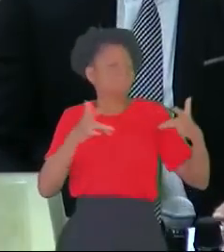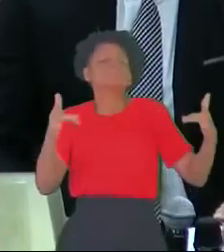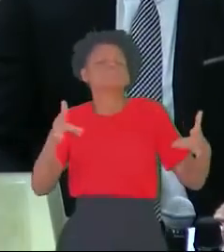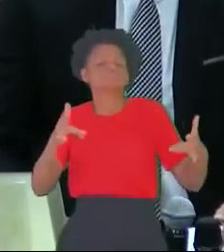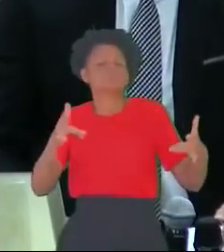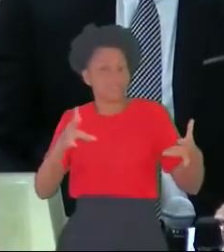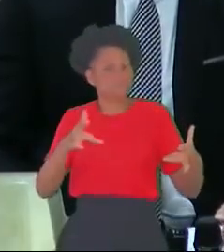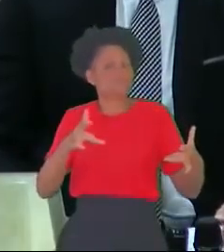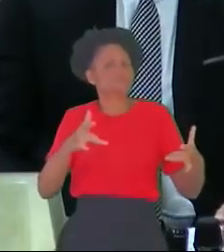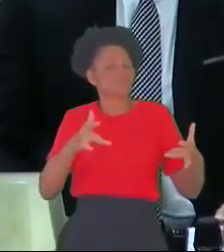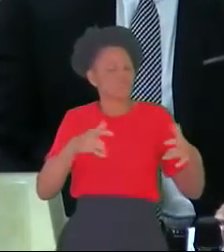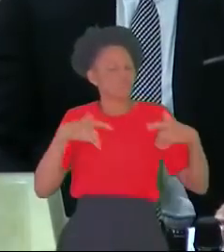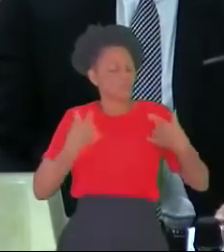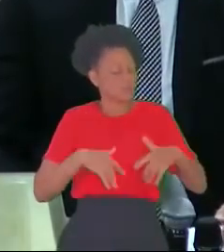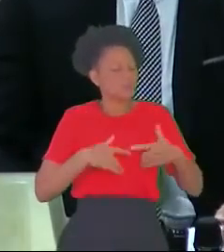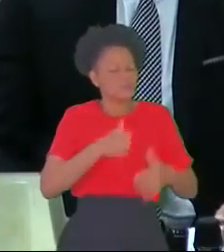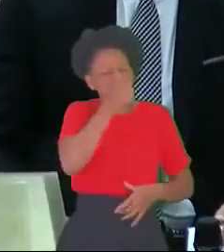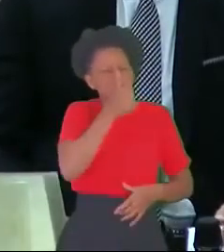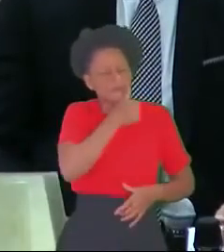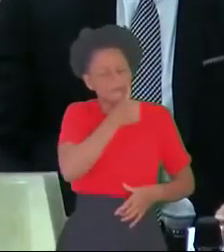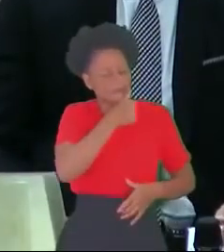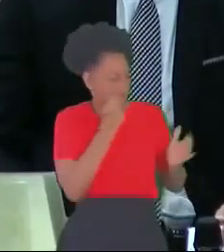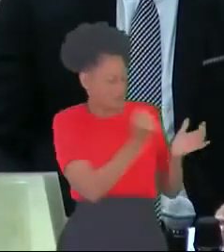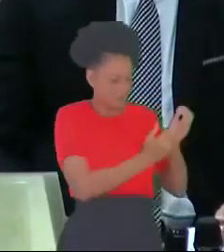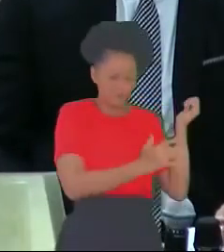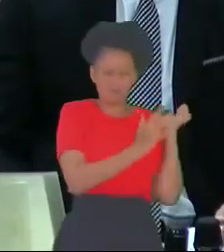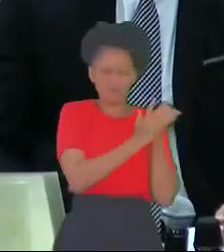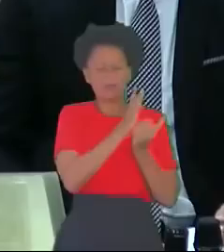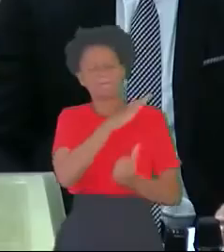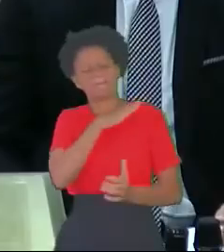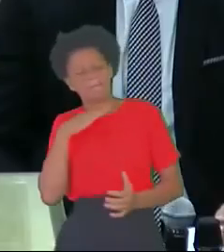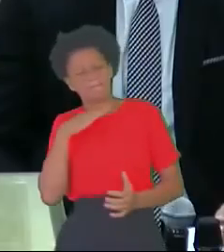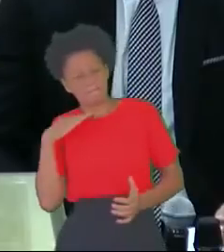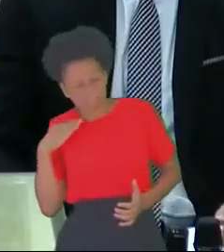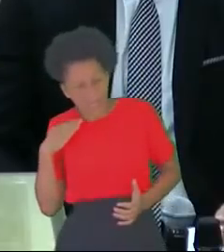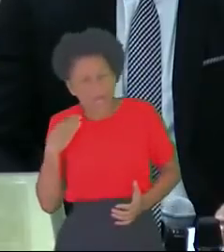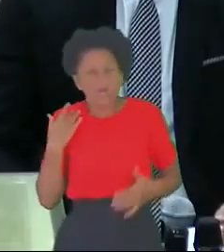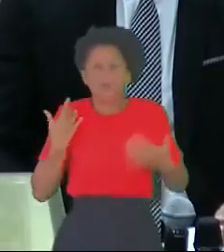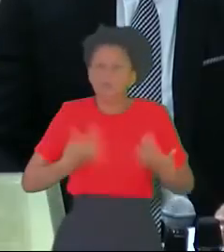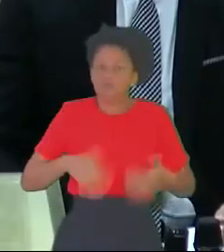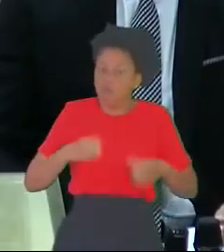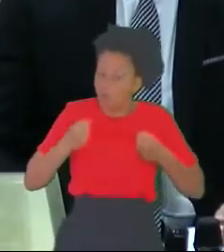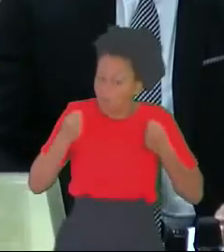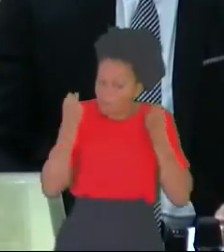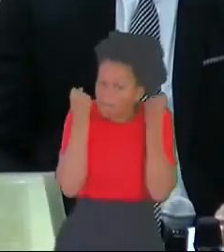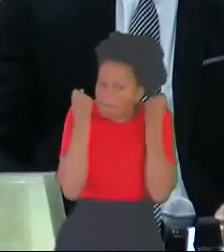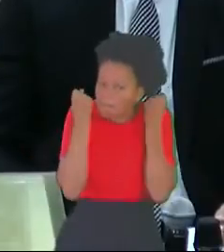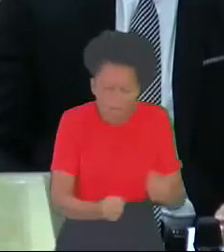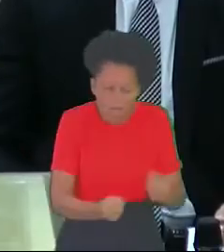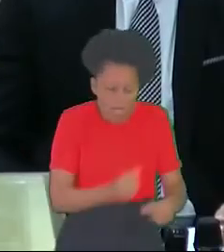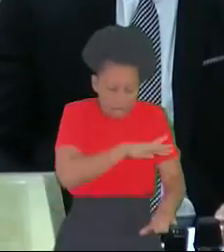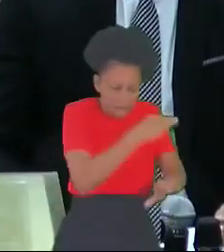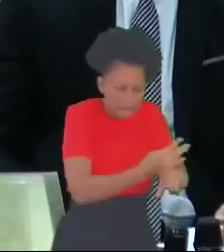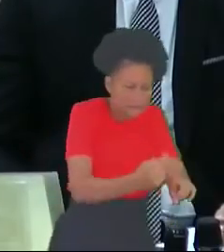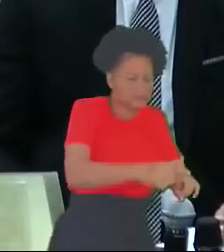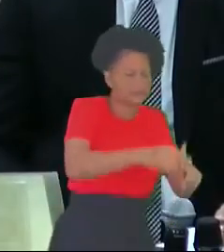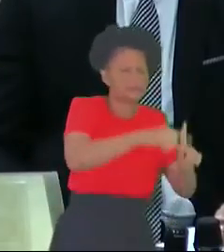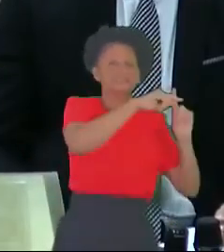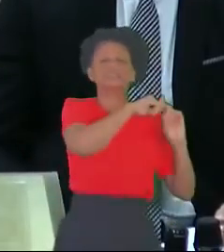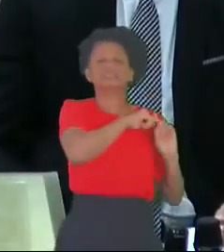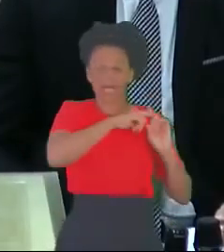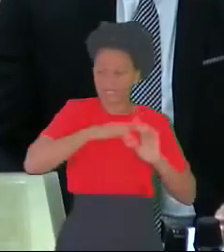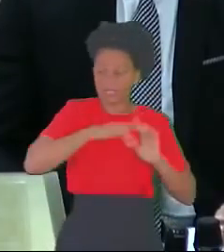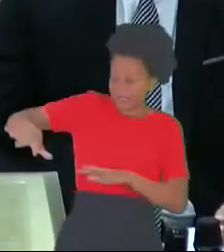preço muito caro, Ele pagou o gélido inverno da morte lá no Calvário, lá no Monte das Oliveiras. O